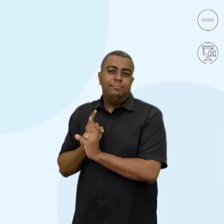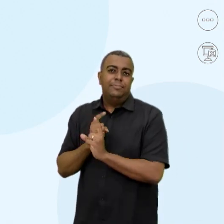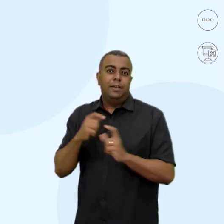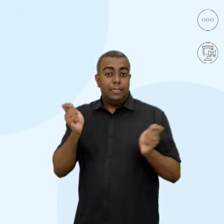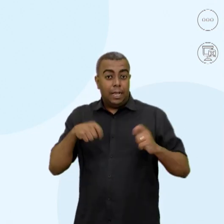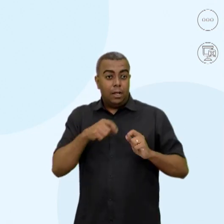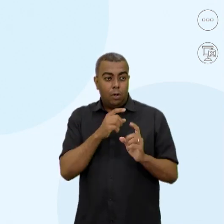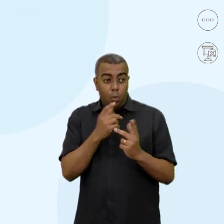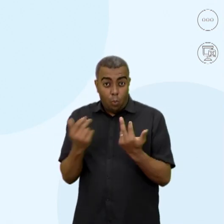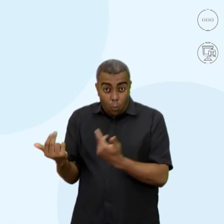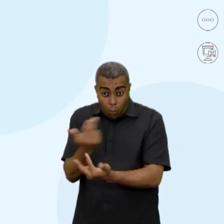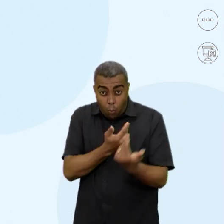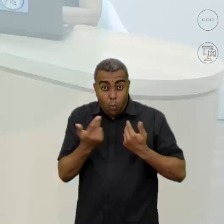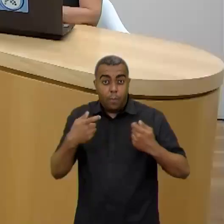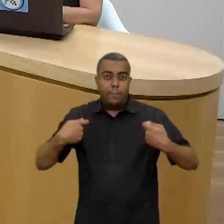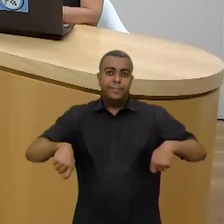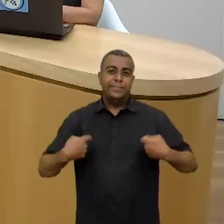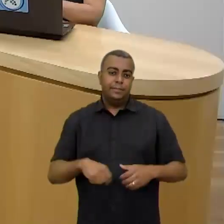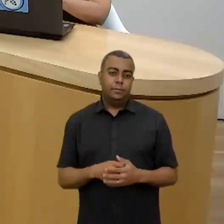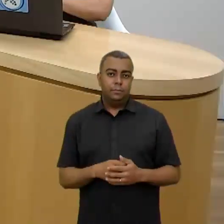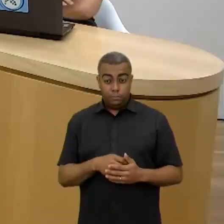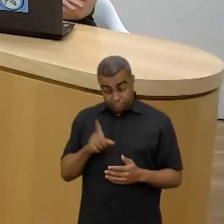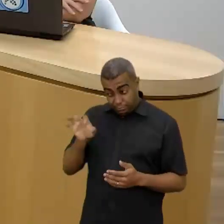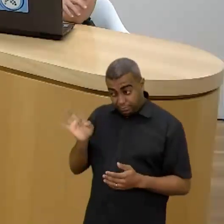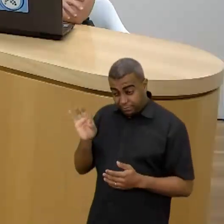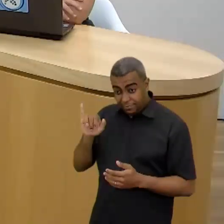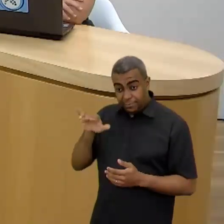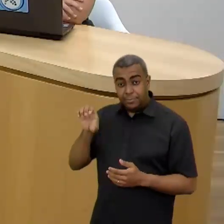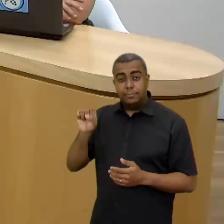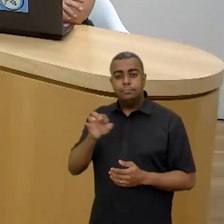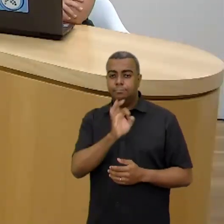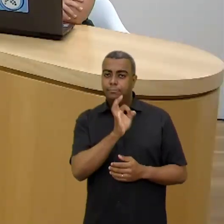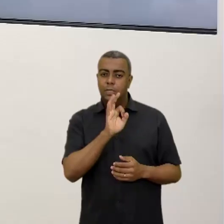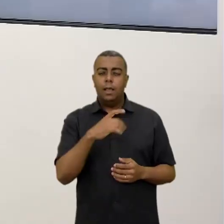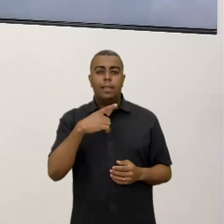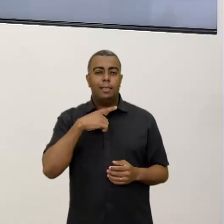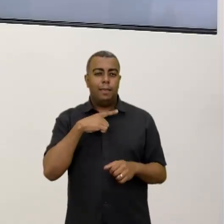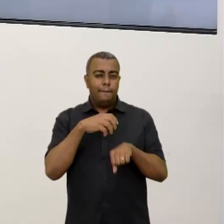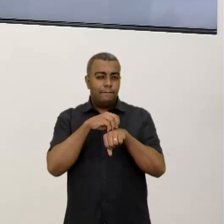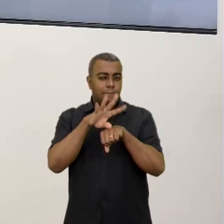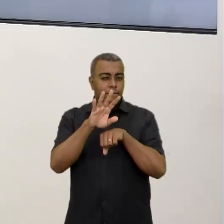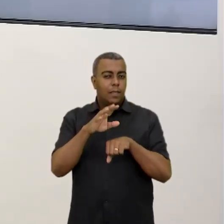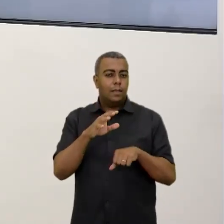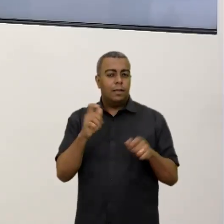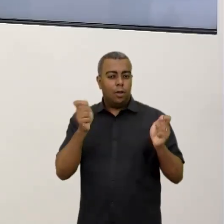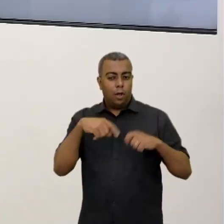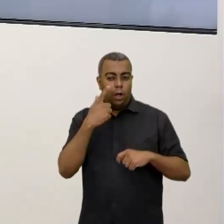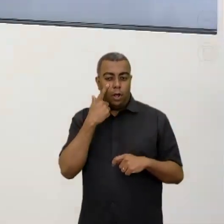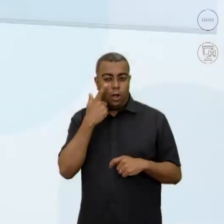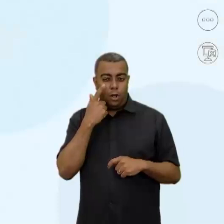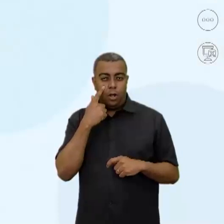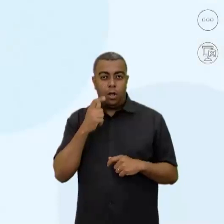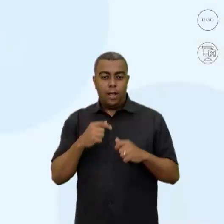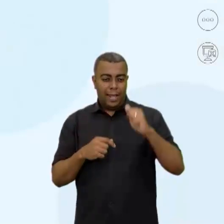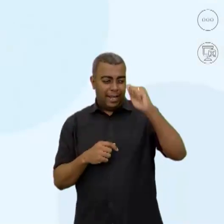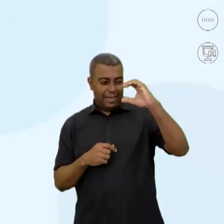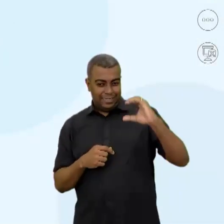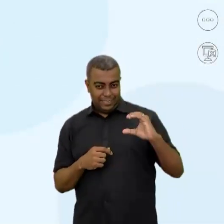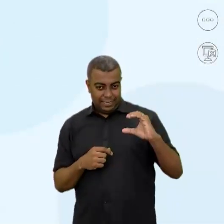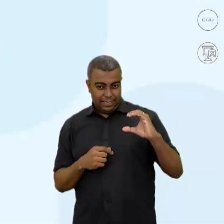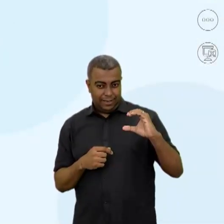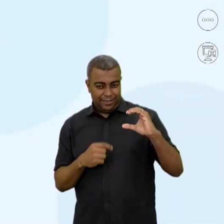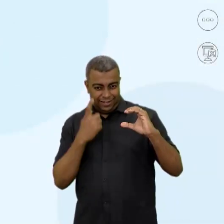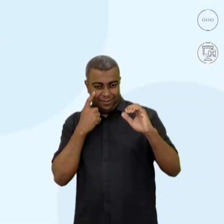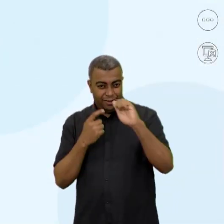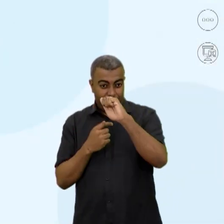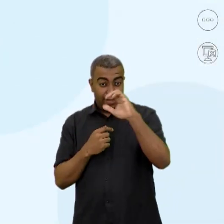igualzinha para todo mundo, tá, Inês? Sim, com certeza, professora Viviane. Tem um truque, né, que se a gente quiser ver, deixa eu ver. Ó, o AC é